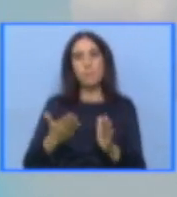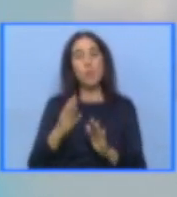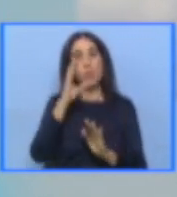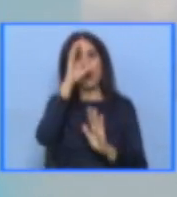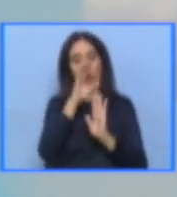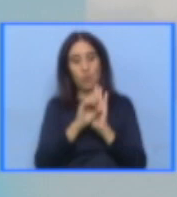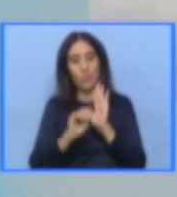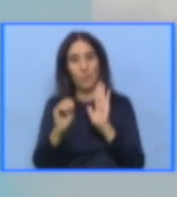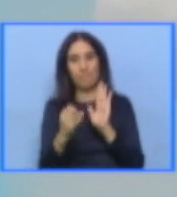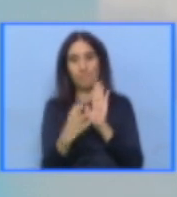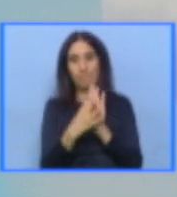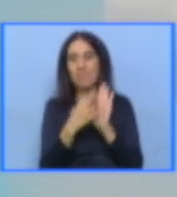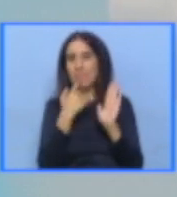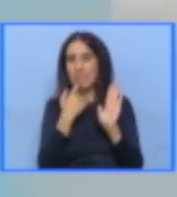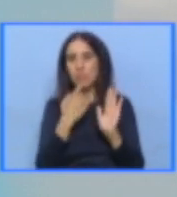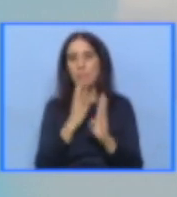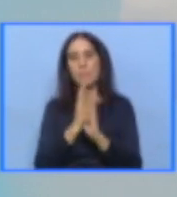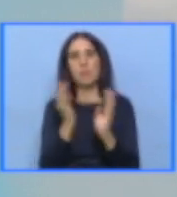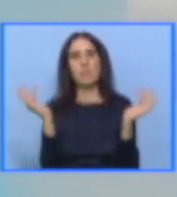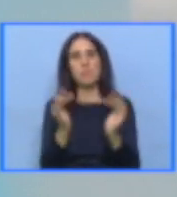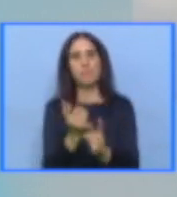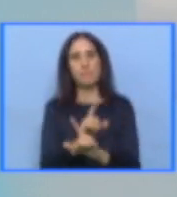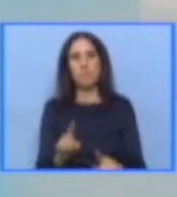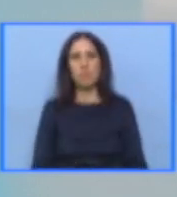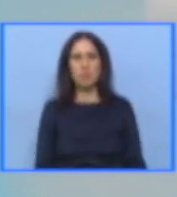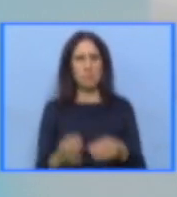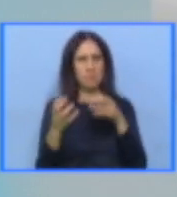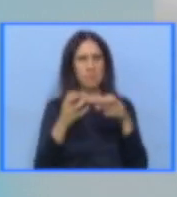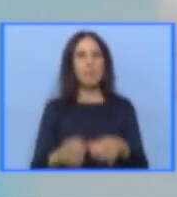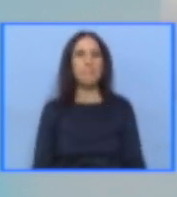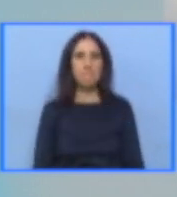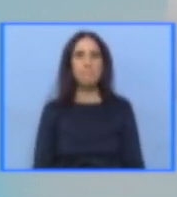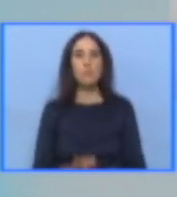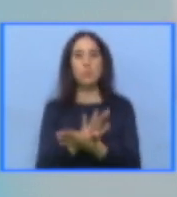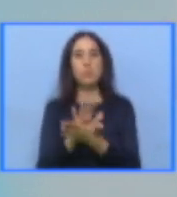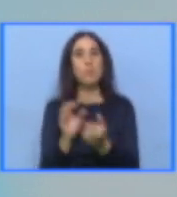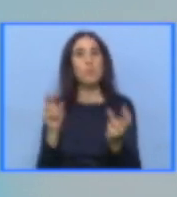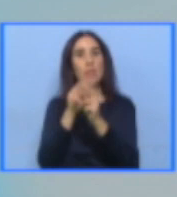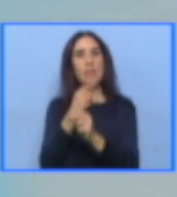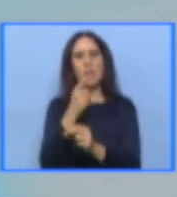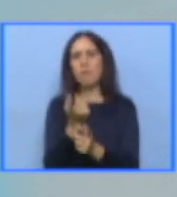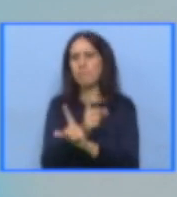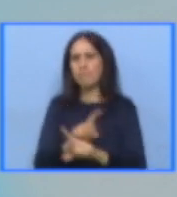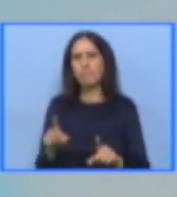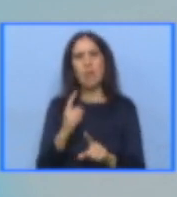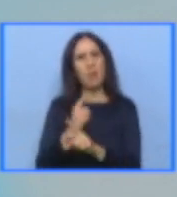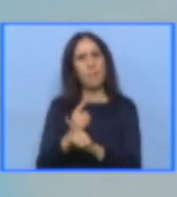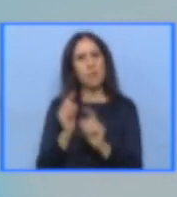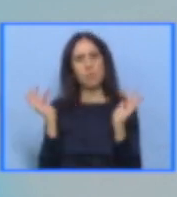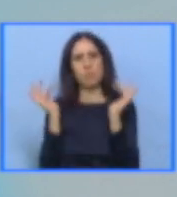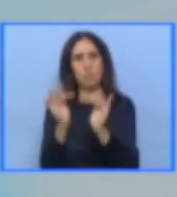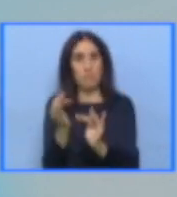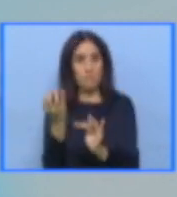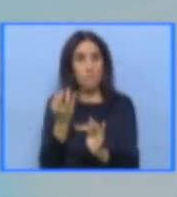publicado a dizer, a peregrinação é proibida. Braço de ferro. Exatamente, e o Novidades assim, ela é proibida, mas nós vamos na mesma. E foram. Quer